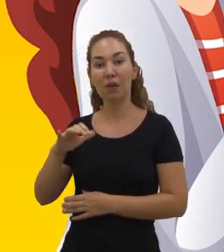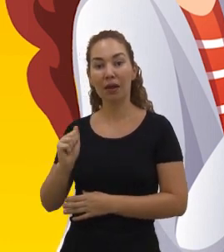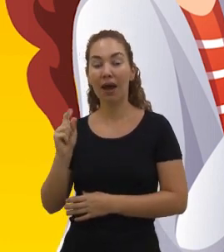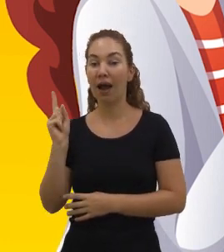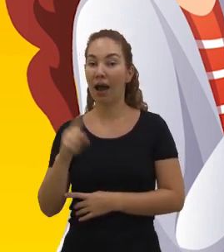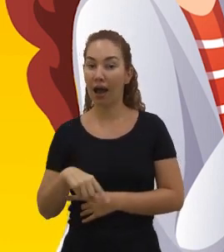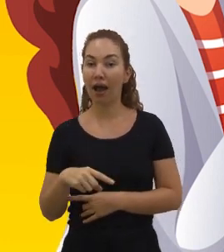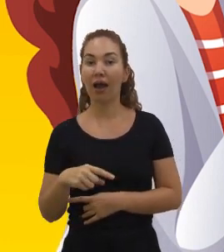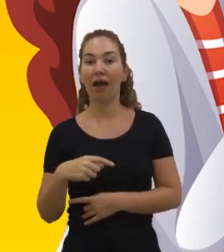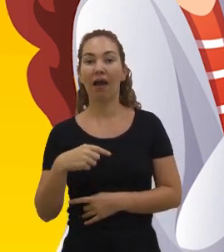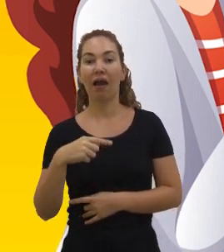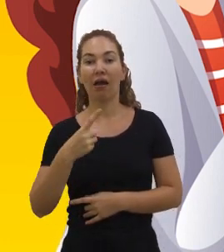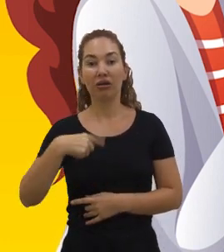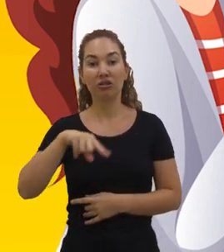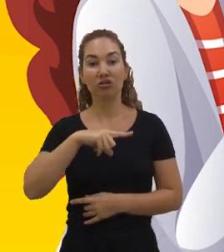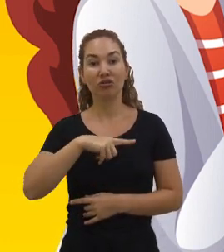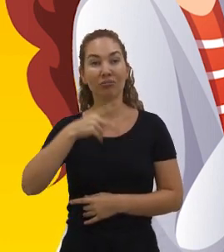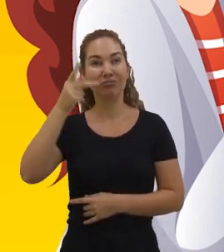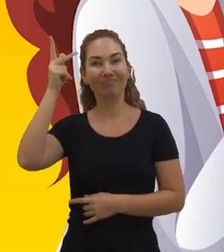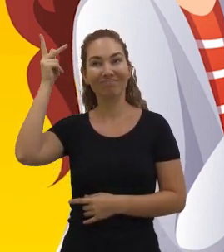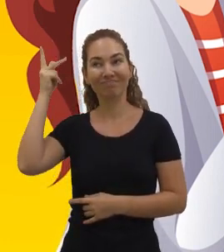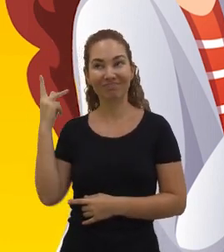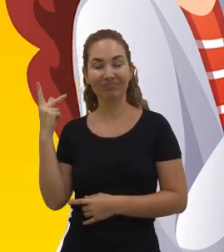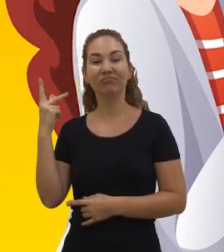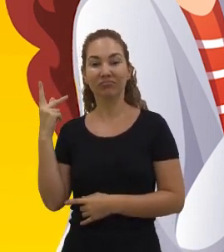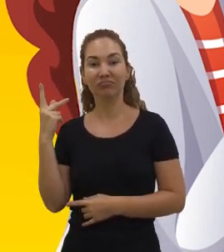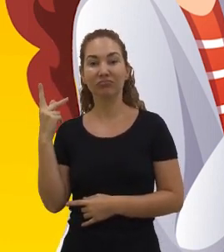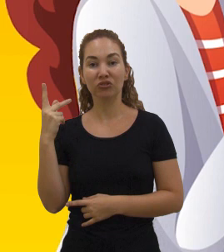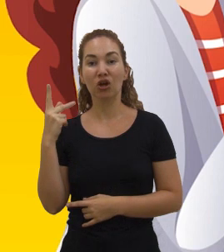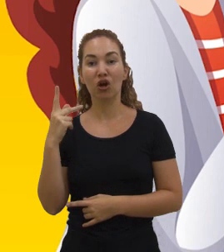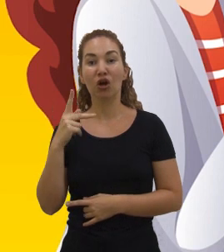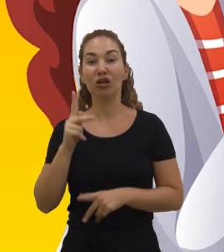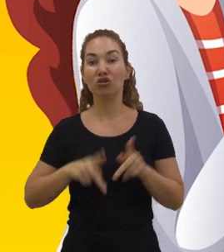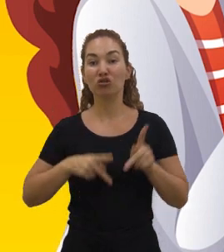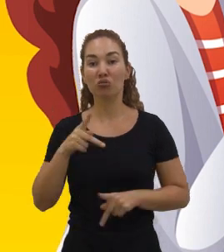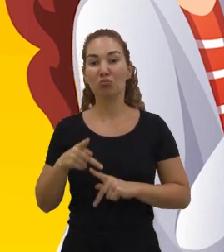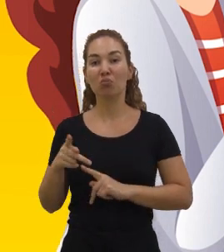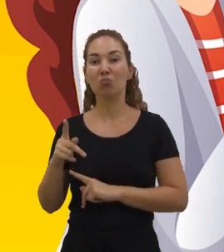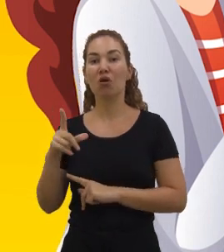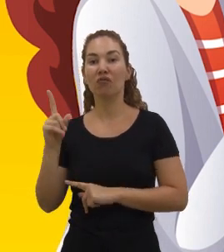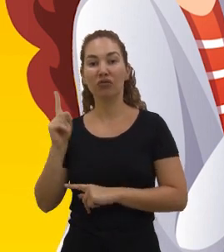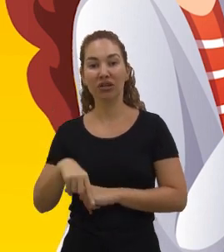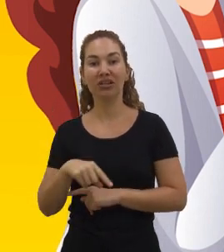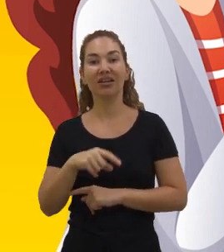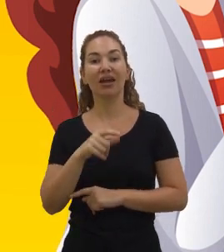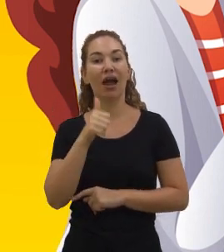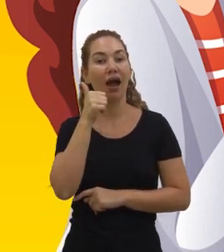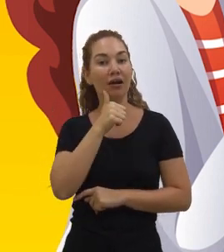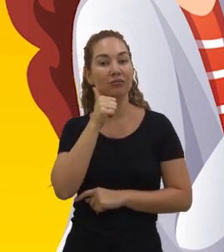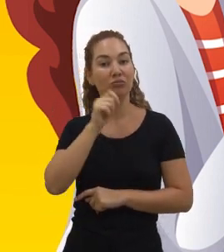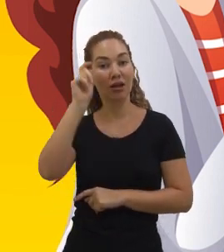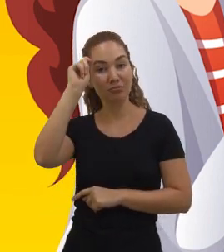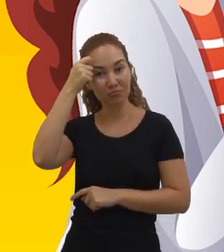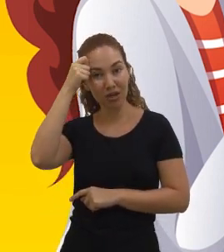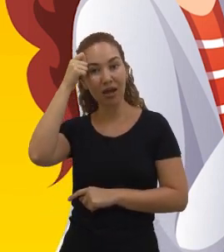também nossa história assim, de povo dominado, porque as mulheres indígenas e negras, as mulheres pretas,